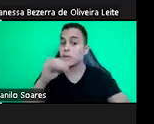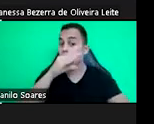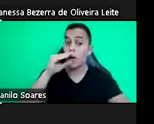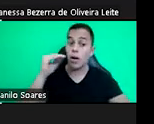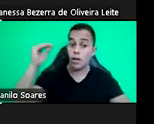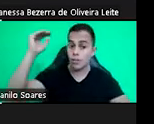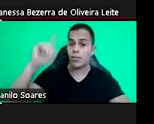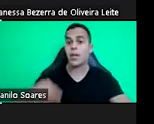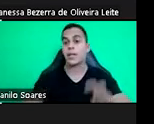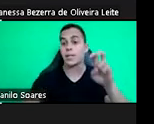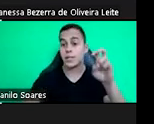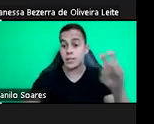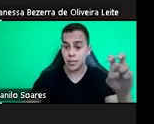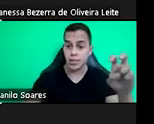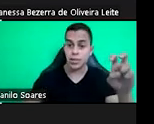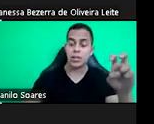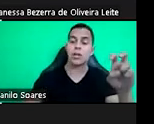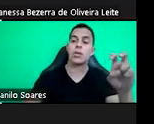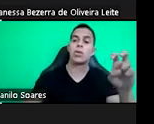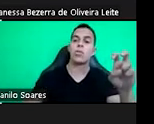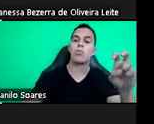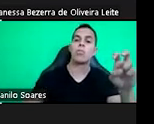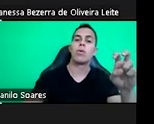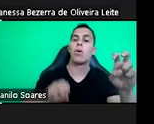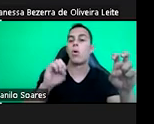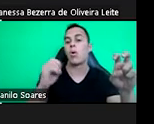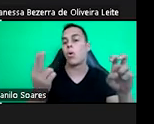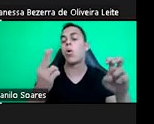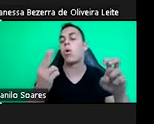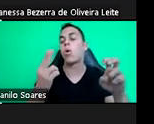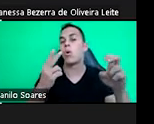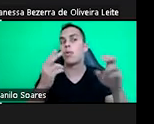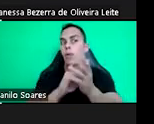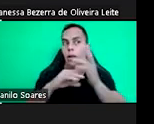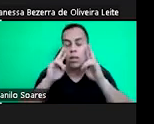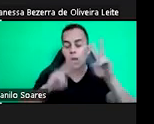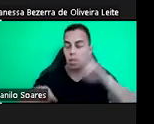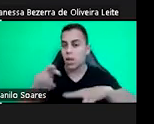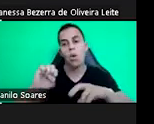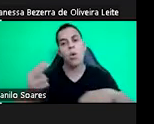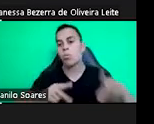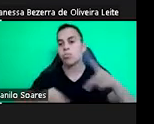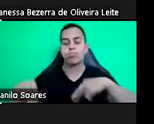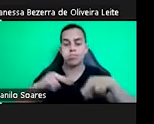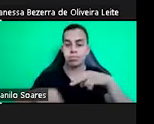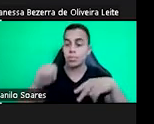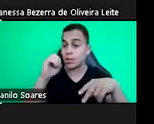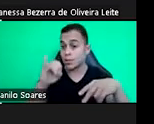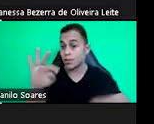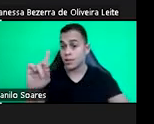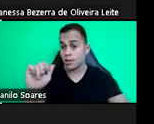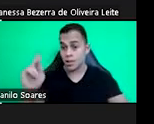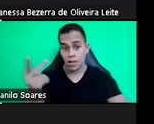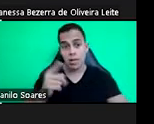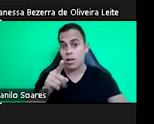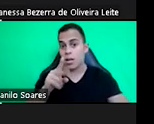de desatenção e ou de hiperatividade e impulsividade. Então, se o indivíduo tem TDAH predominantemente desatento, ele vai